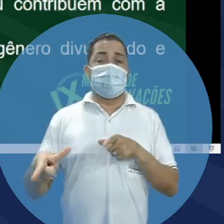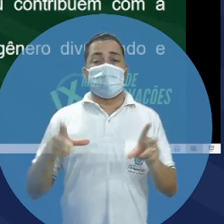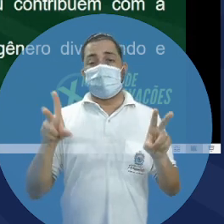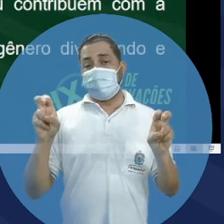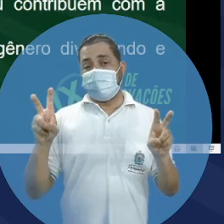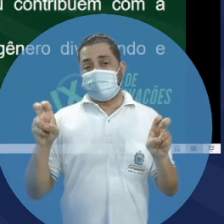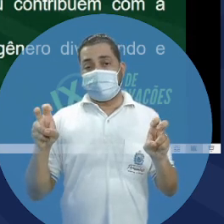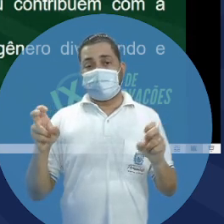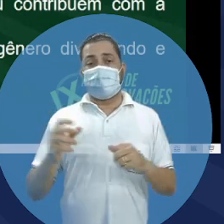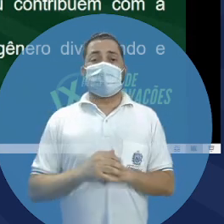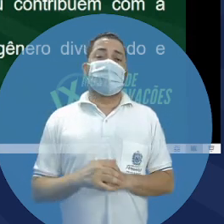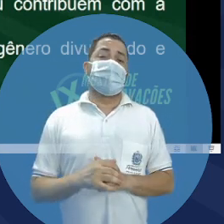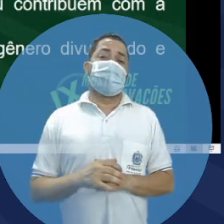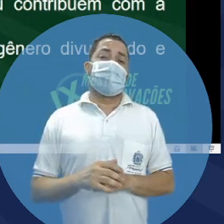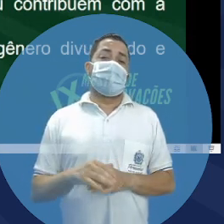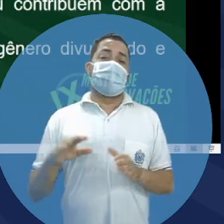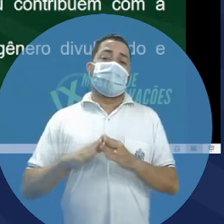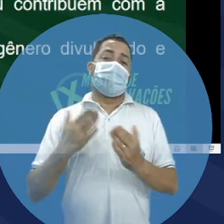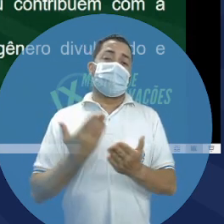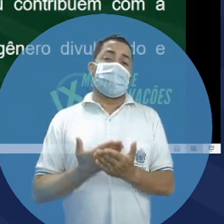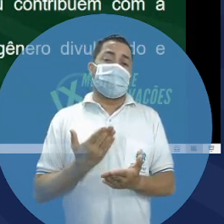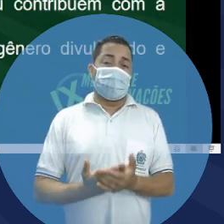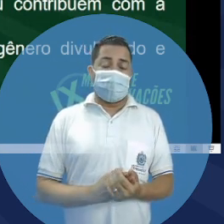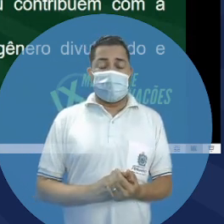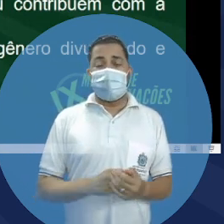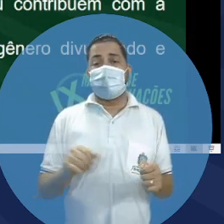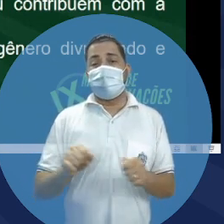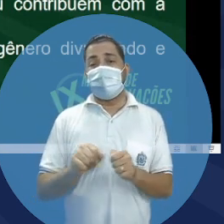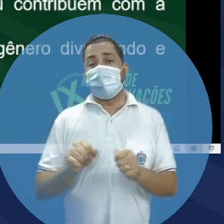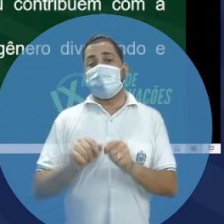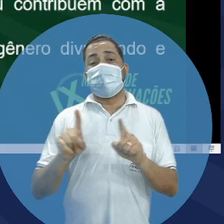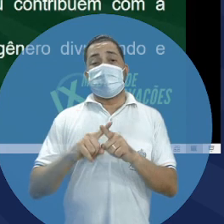na escola, fazemos reuniões,